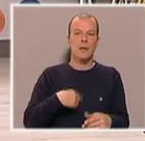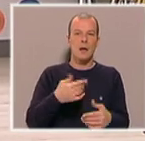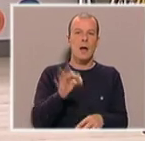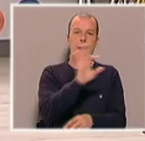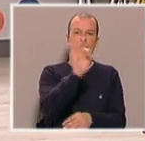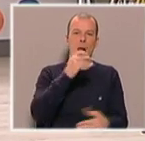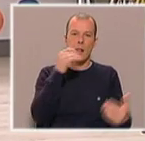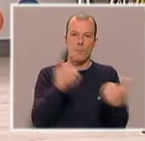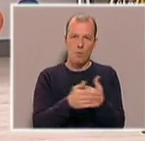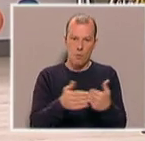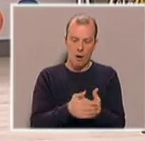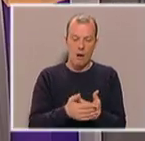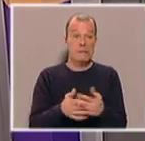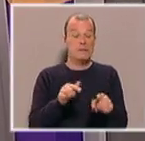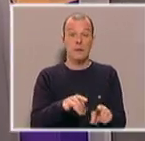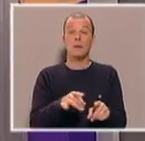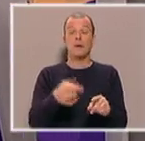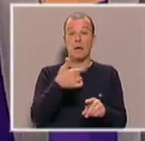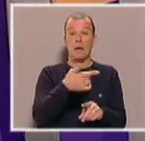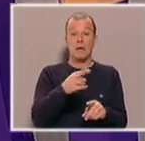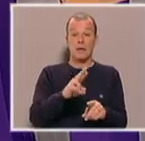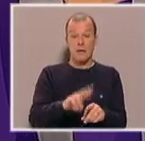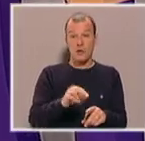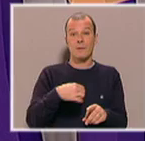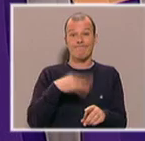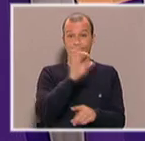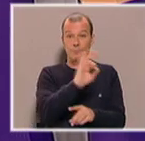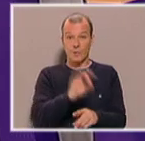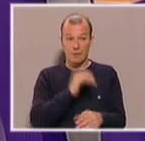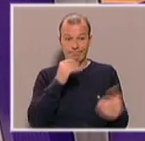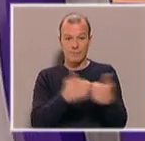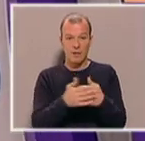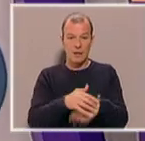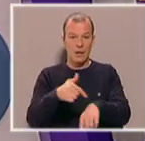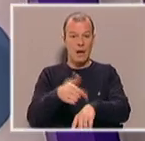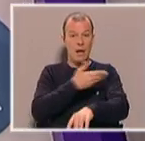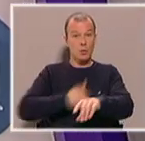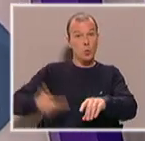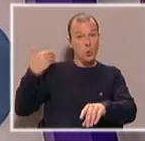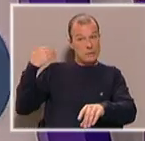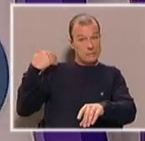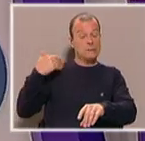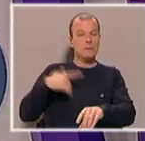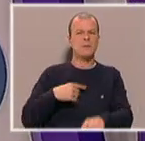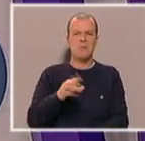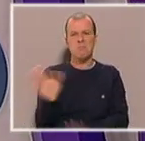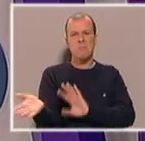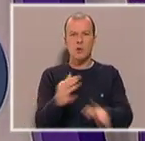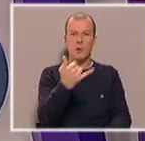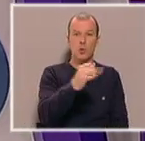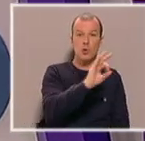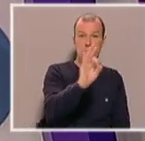mortalidade. A taxa de mortalidade que foi referenciado no vídeo, na altura que o vídeo foi feito, estava na volta dos 2%.